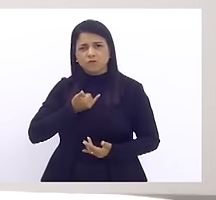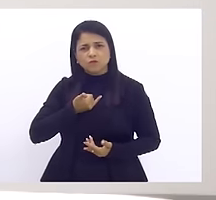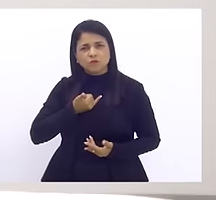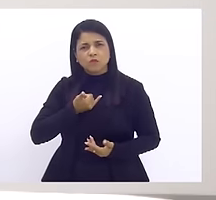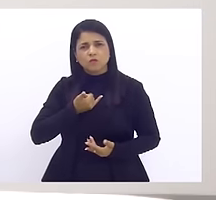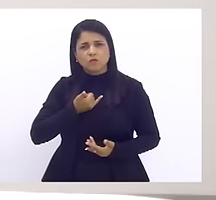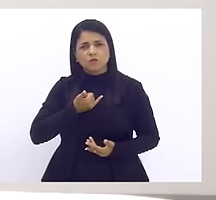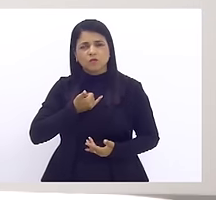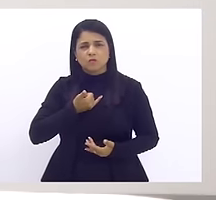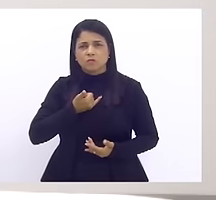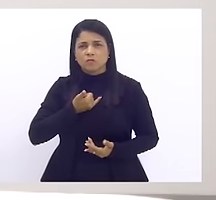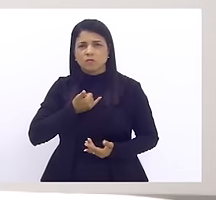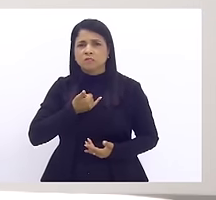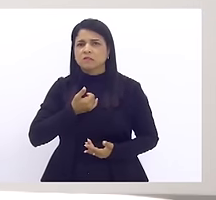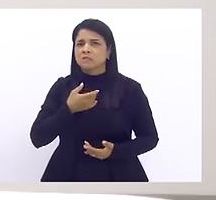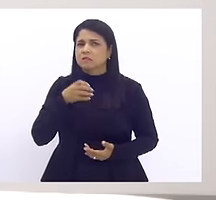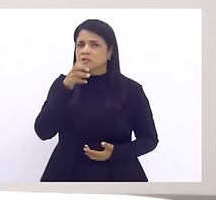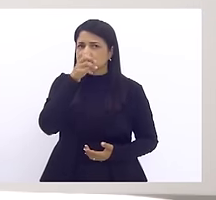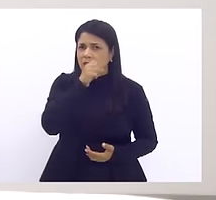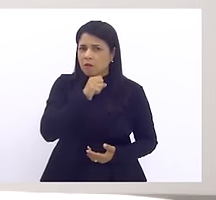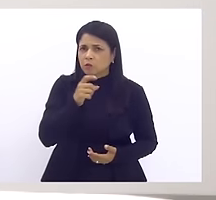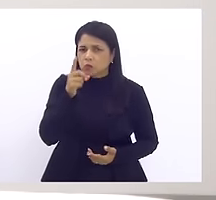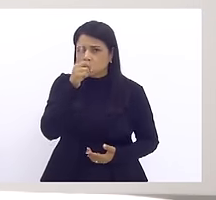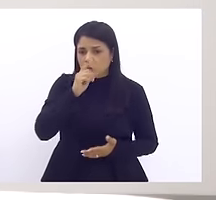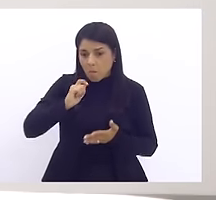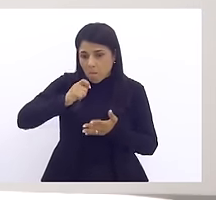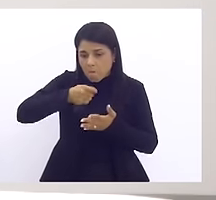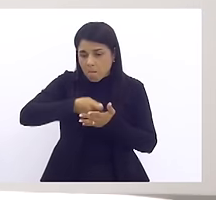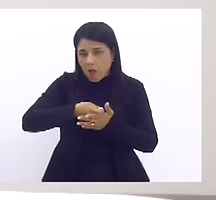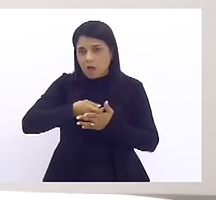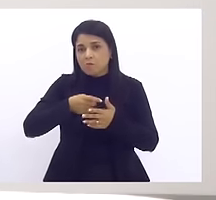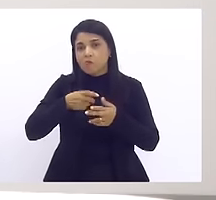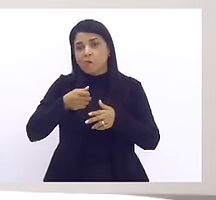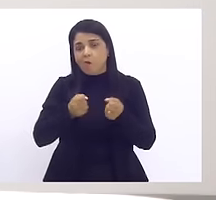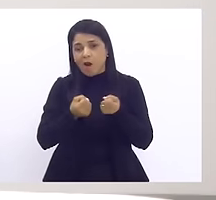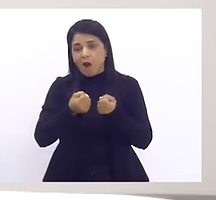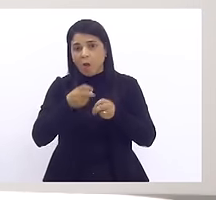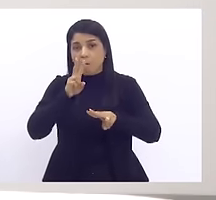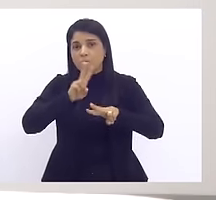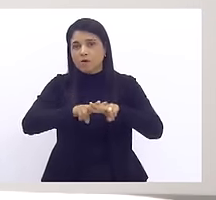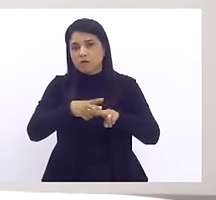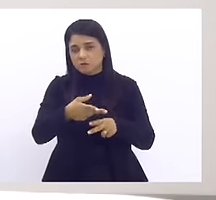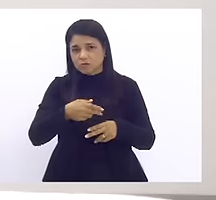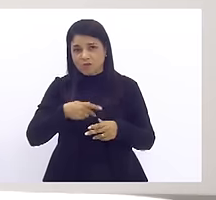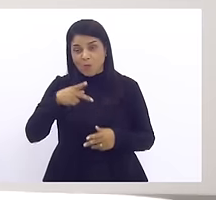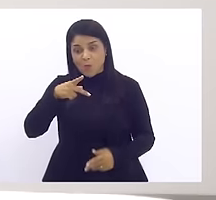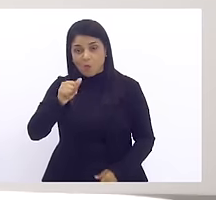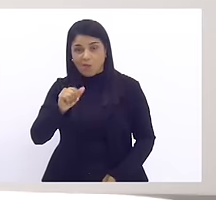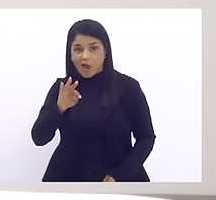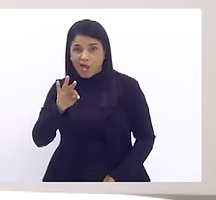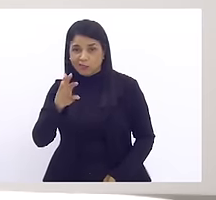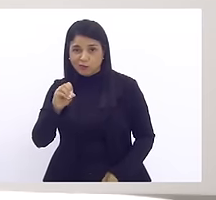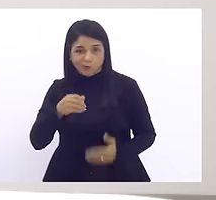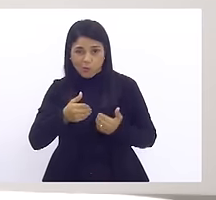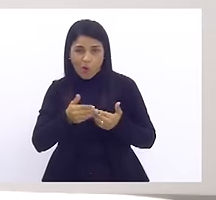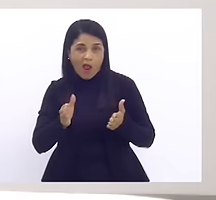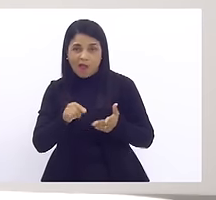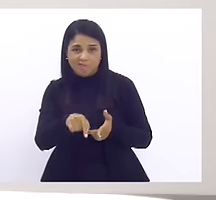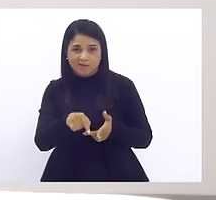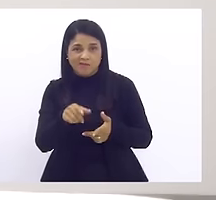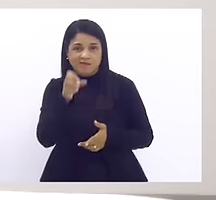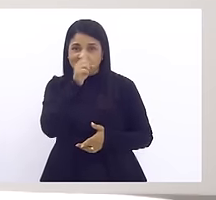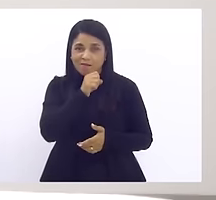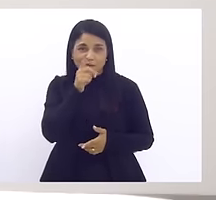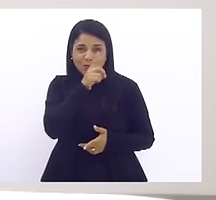diversas pessoas que pagam final de semana e pagaram o final de semana o pátio não abre o pátio não abre para as pessoas retirar o seu veículo